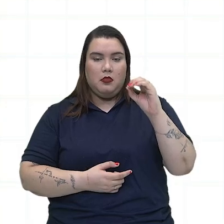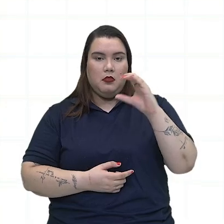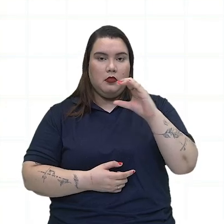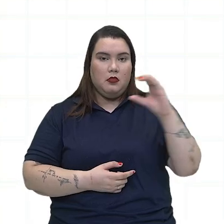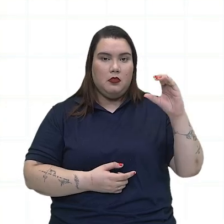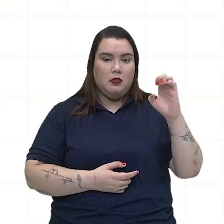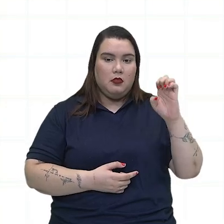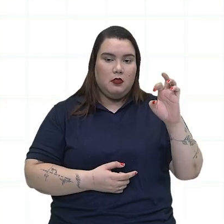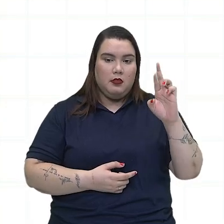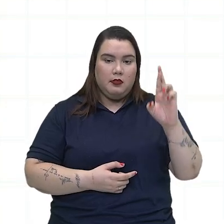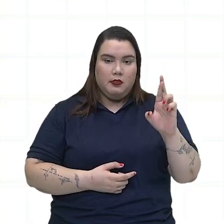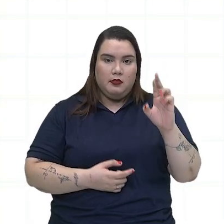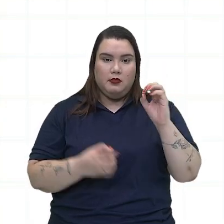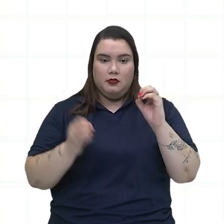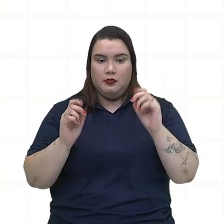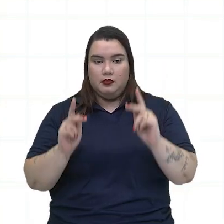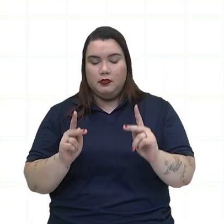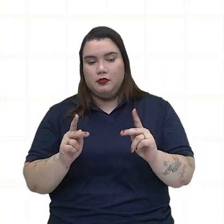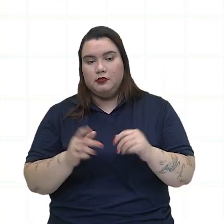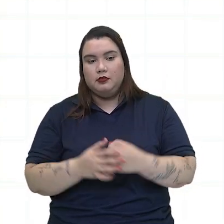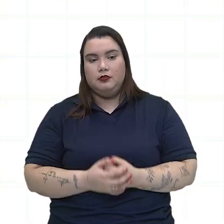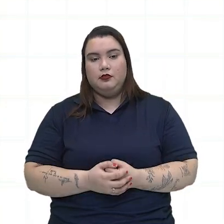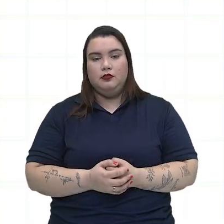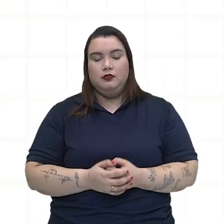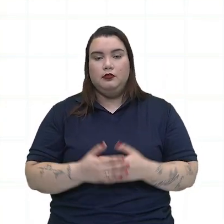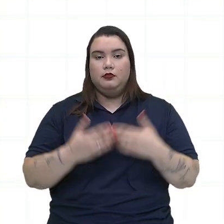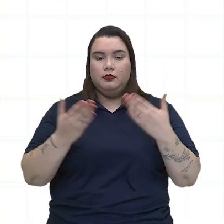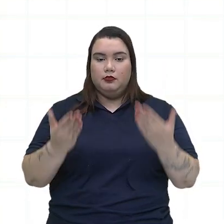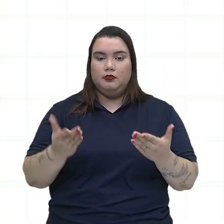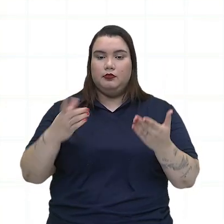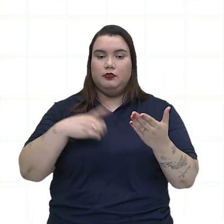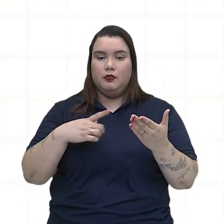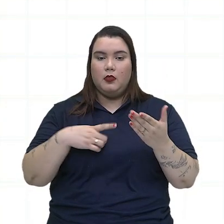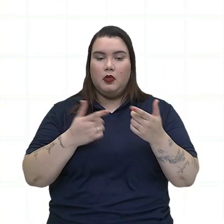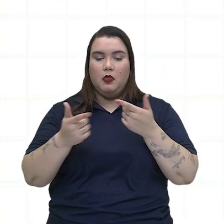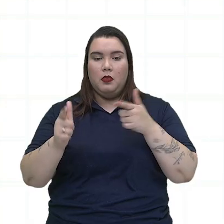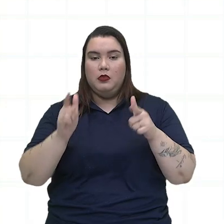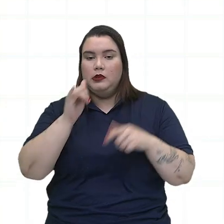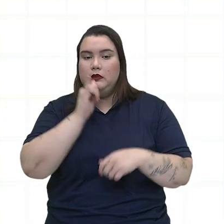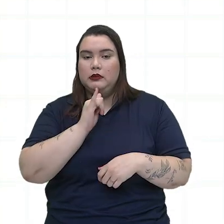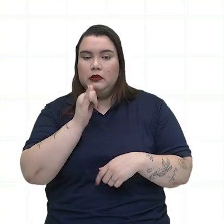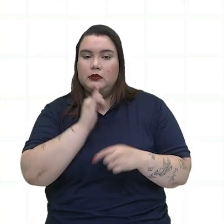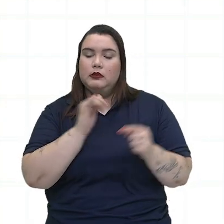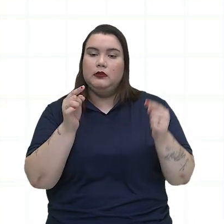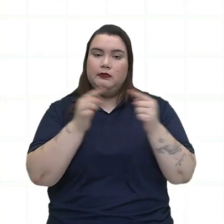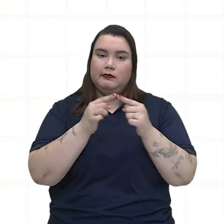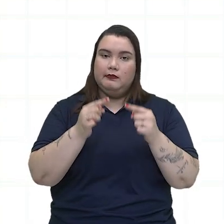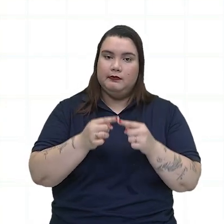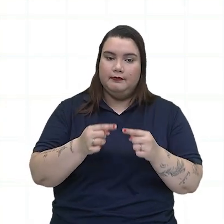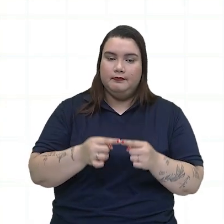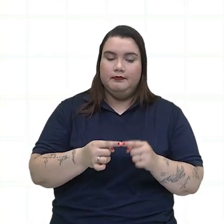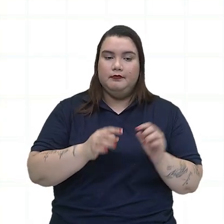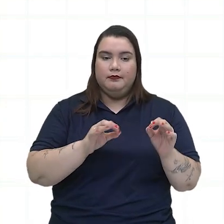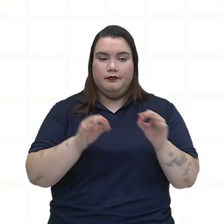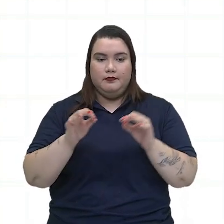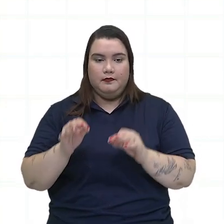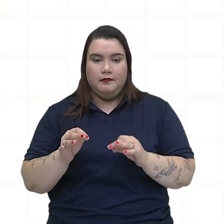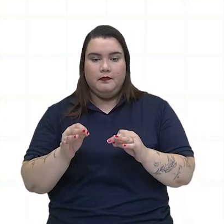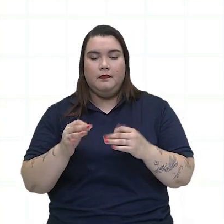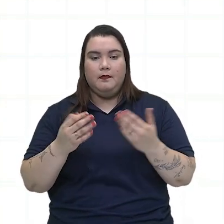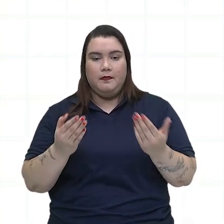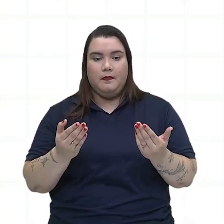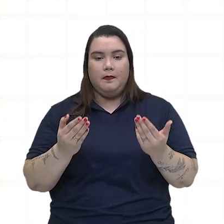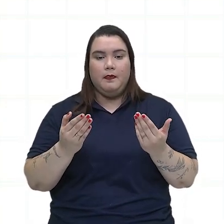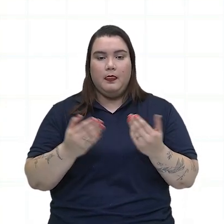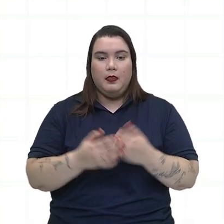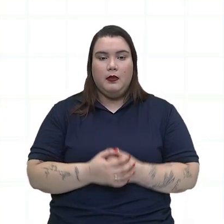soccer, ok? Então, aqui temos outro exemplo, pray and praise, que no caso é orar,